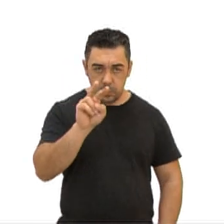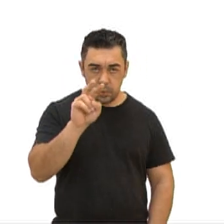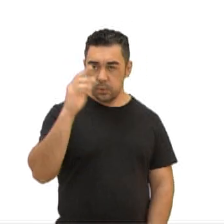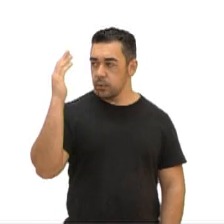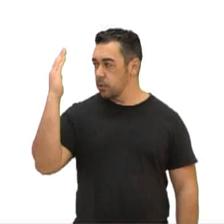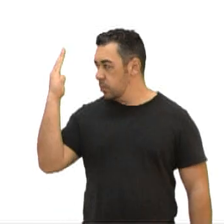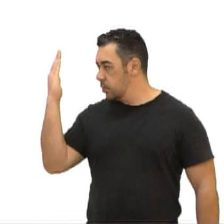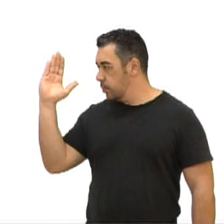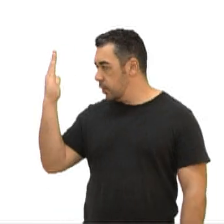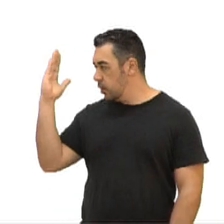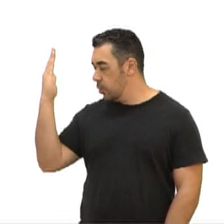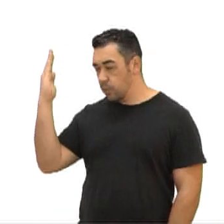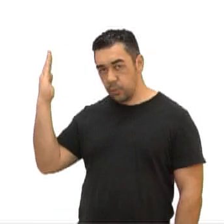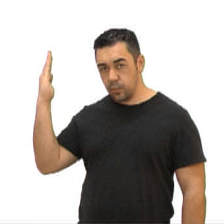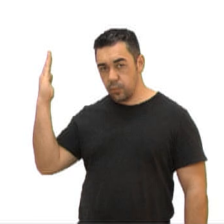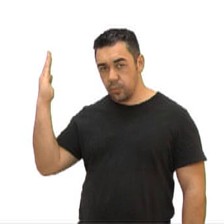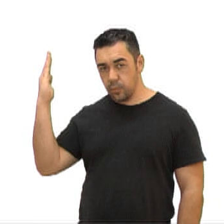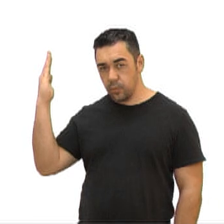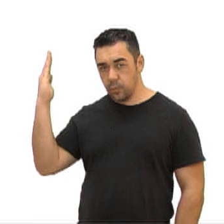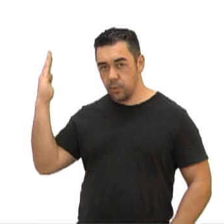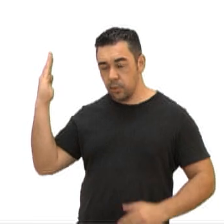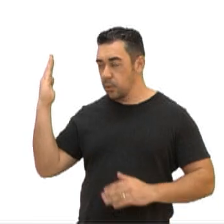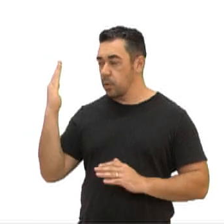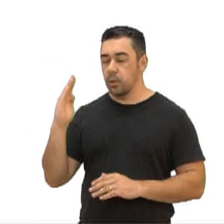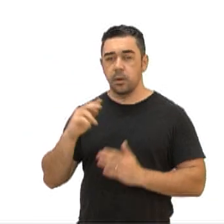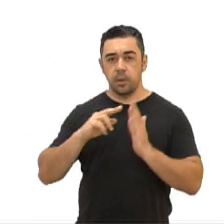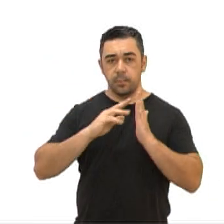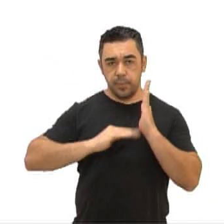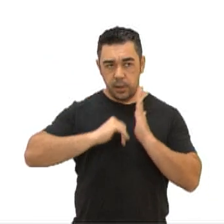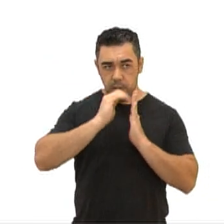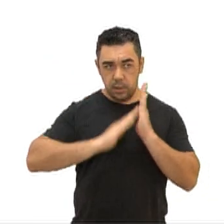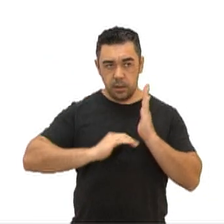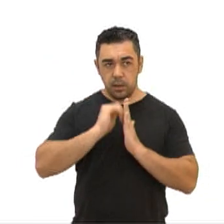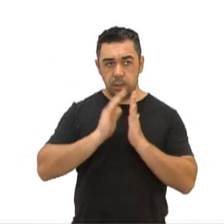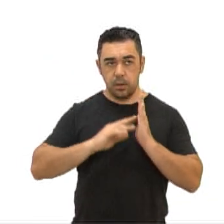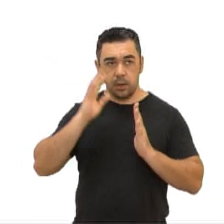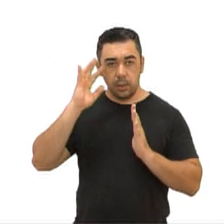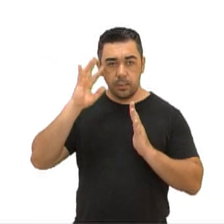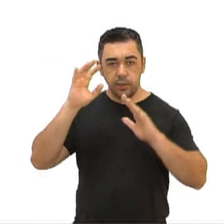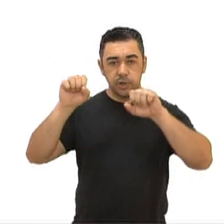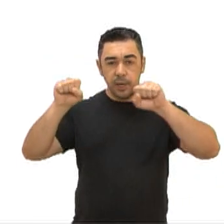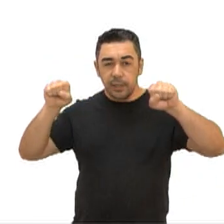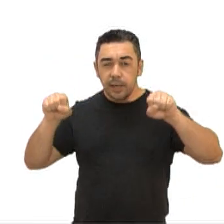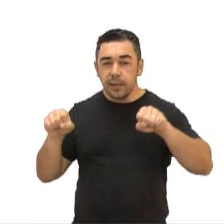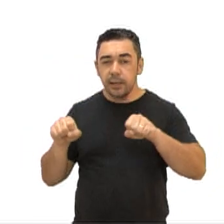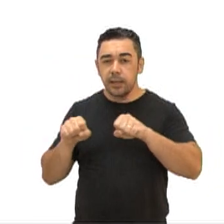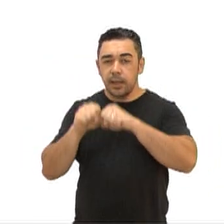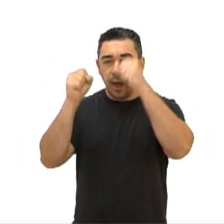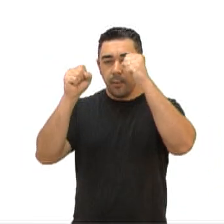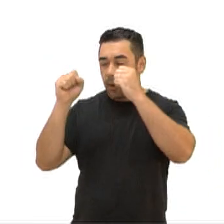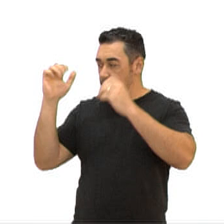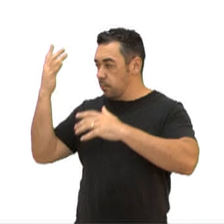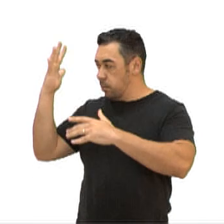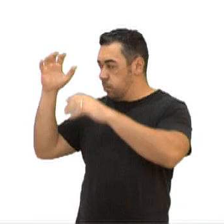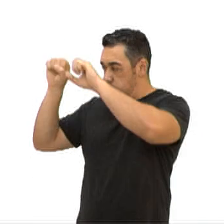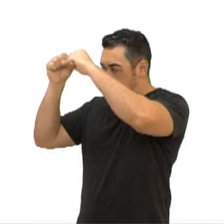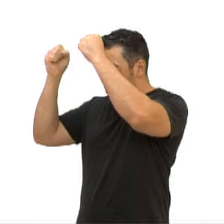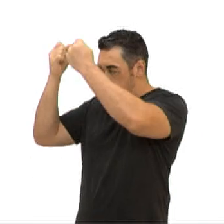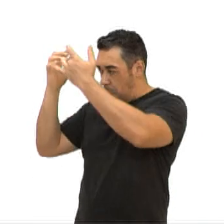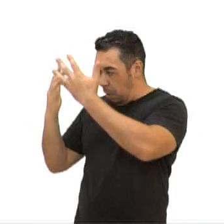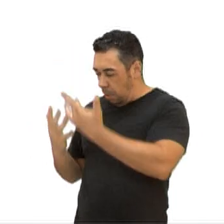e o artista pinta o espelho com a imagem da pessoa. Agora imagine você quebrar esse espelho, cair todos os cacos no chão e eles